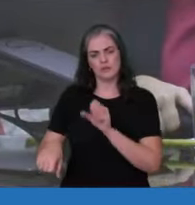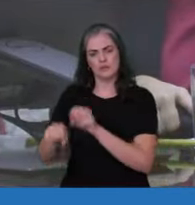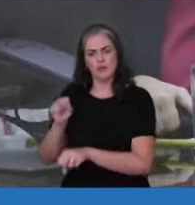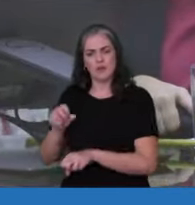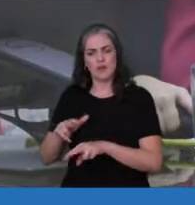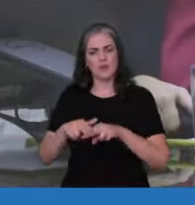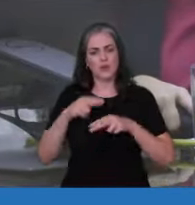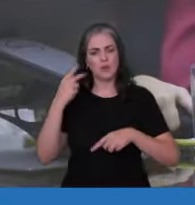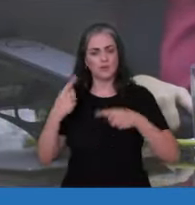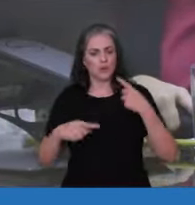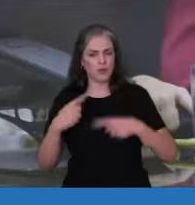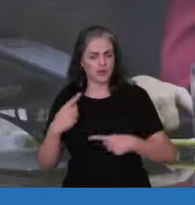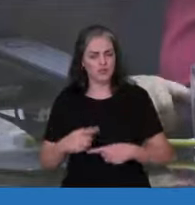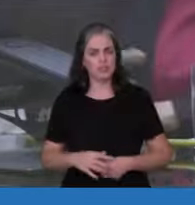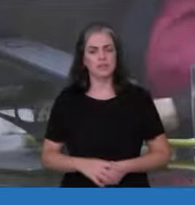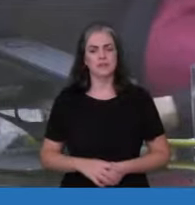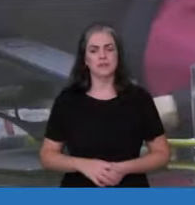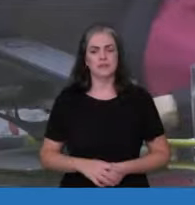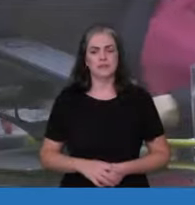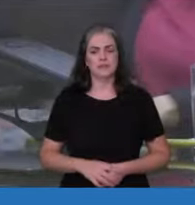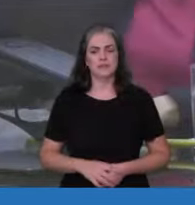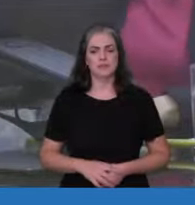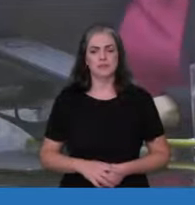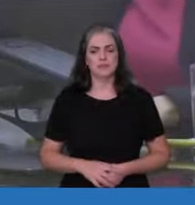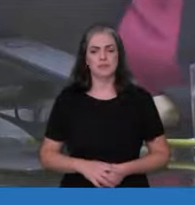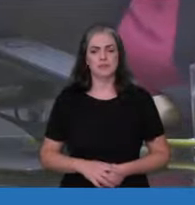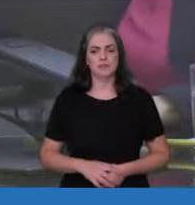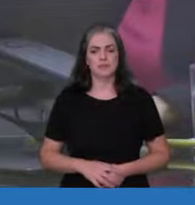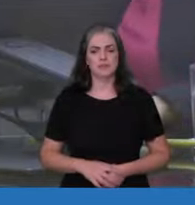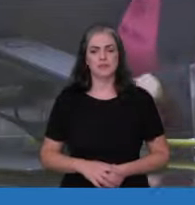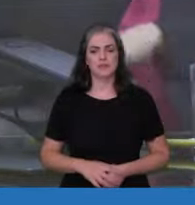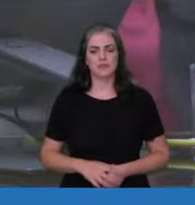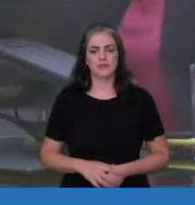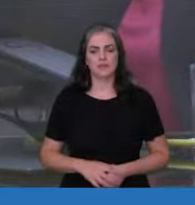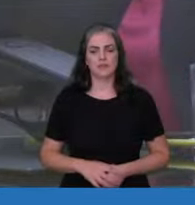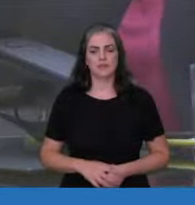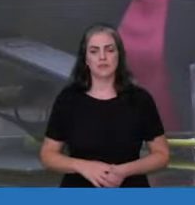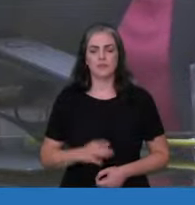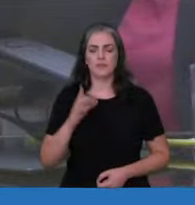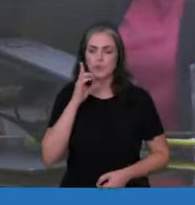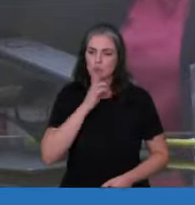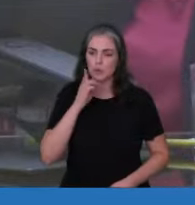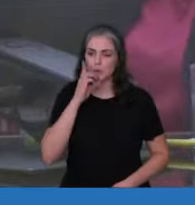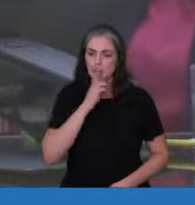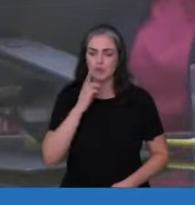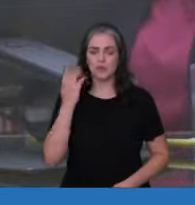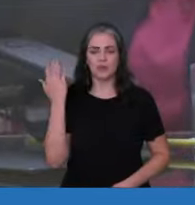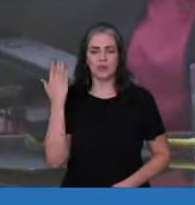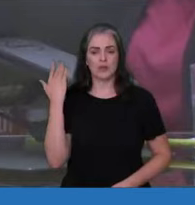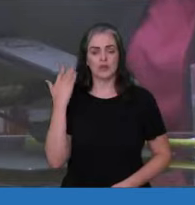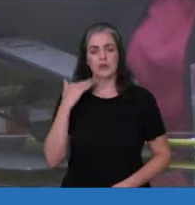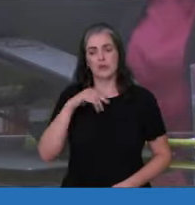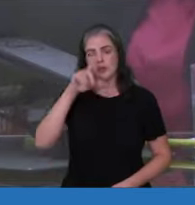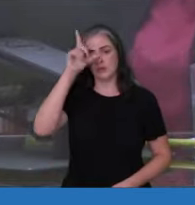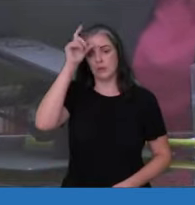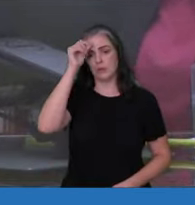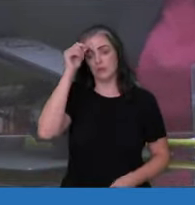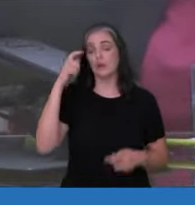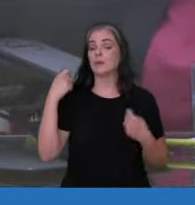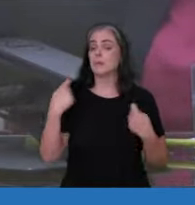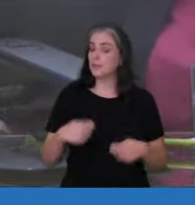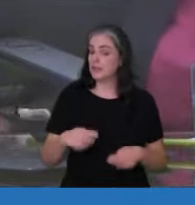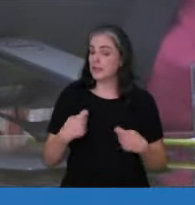Franco e de Anderson. E domingo, finalmente, e é preciso